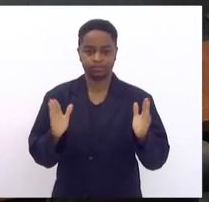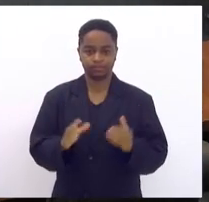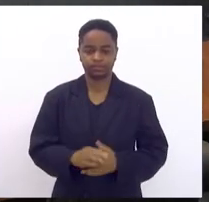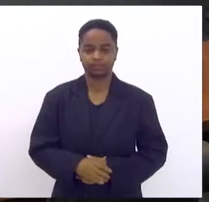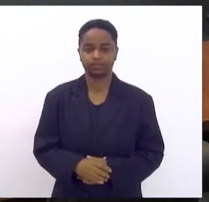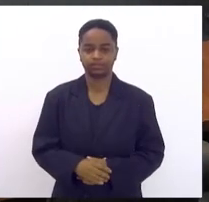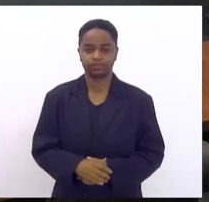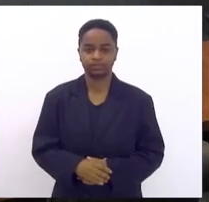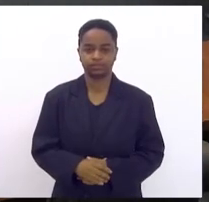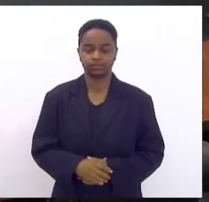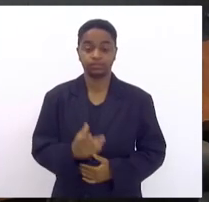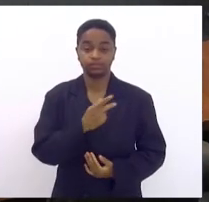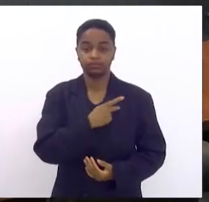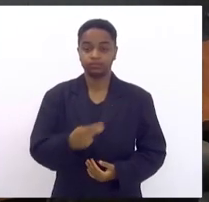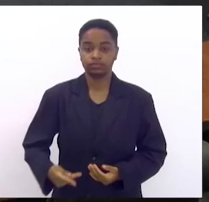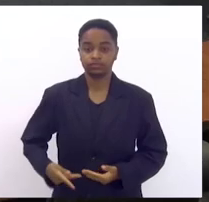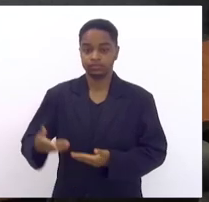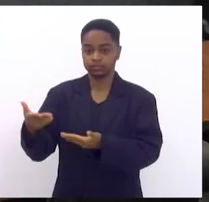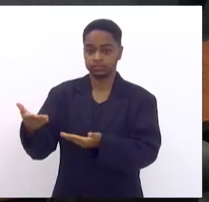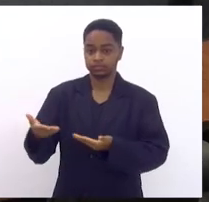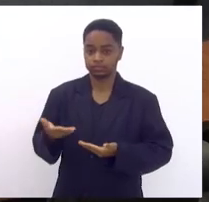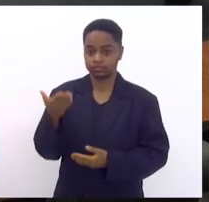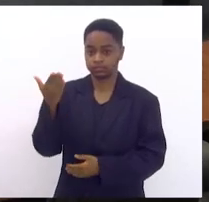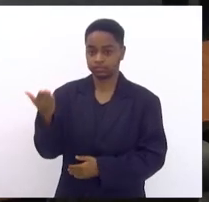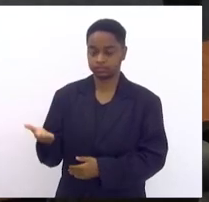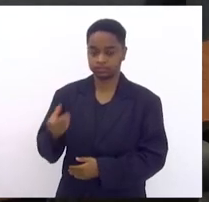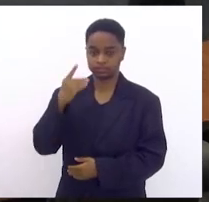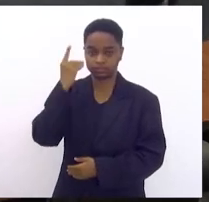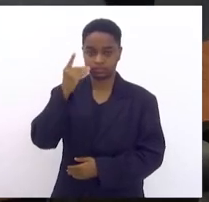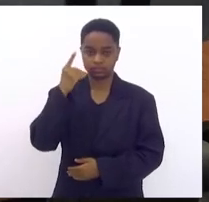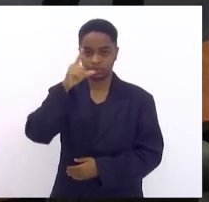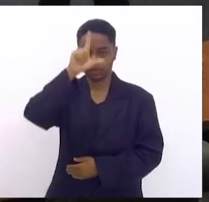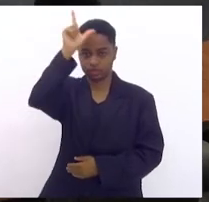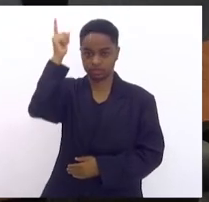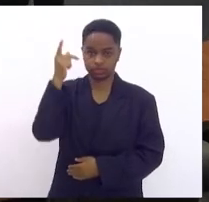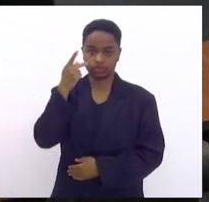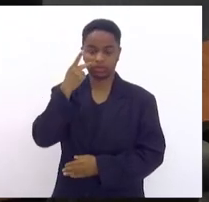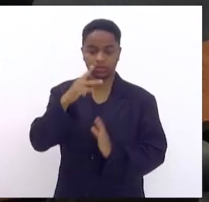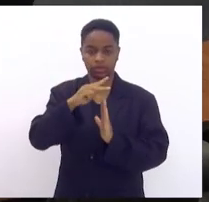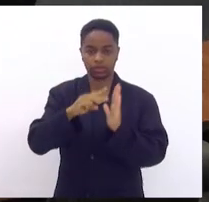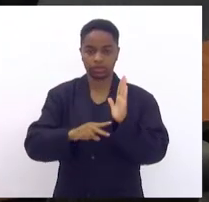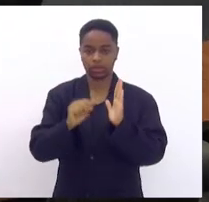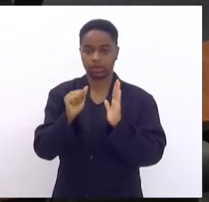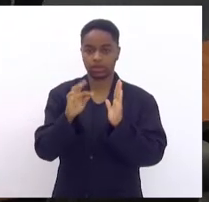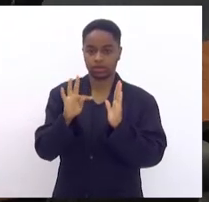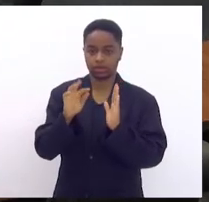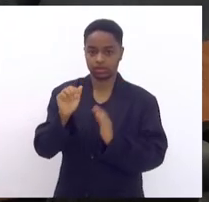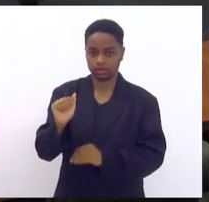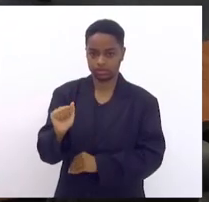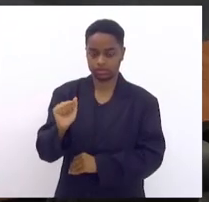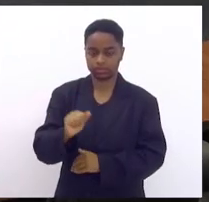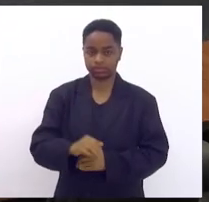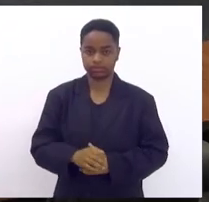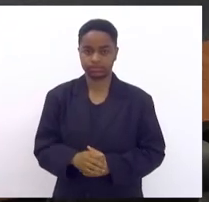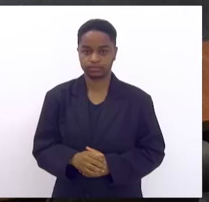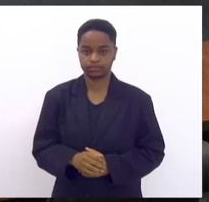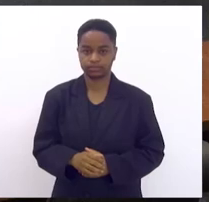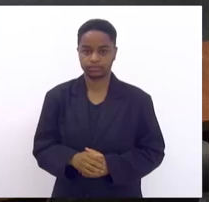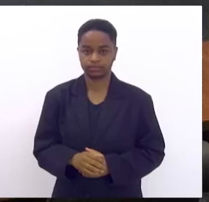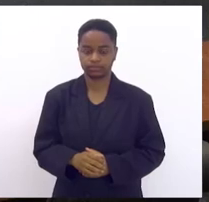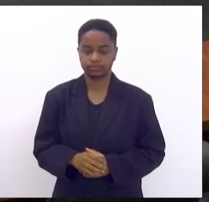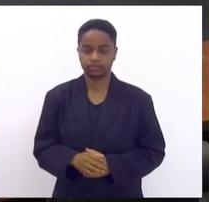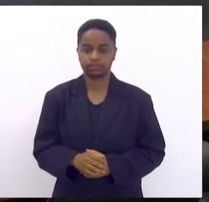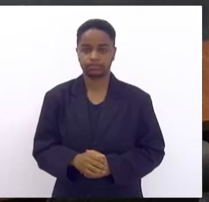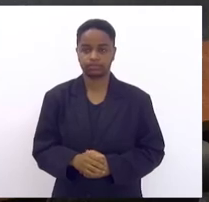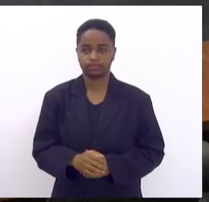sessão. A presidência convida o nobre deputado Luiz Paulo para fazer a leitura da ata da sessão